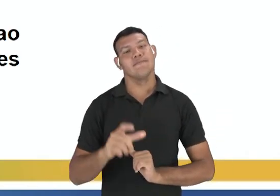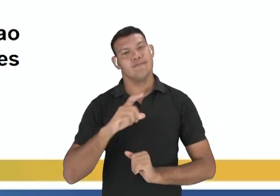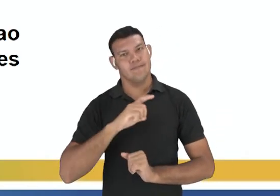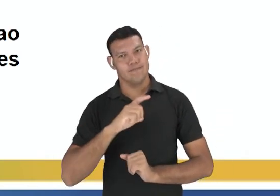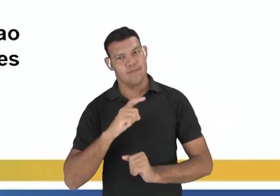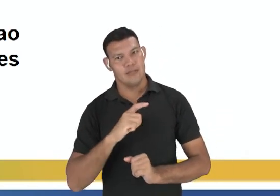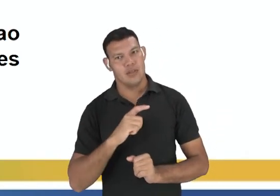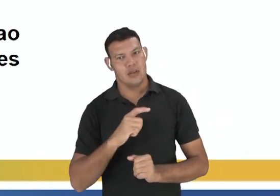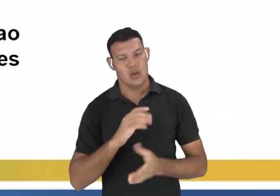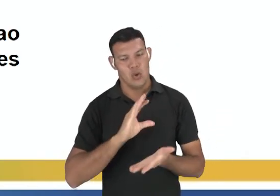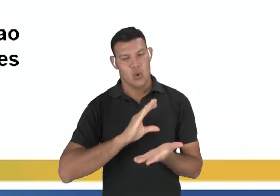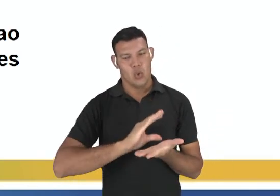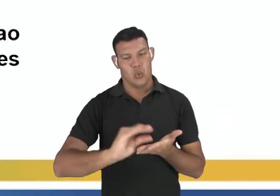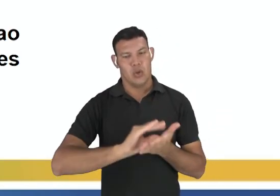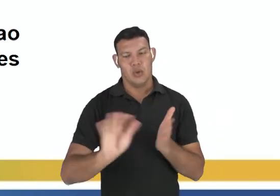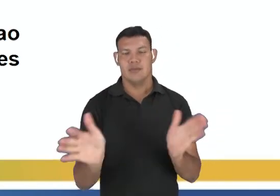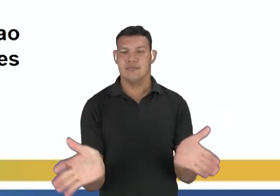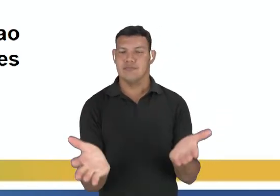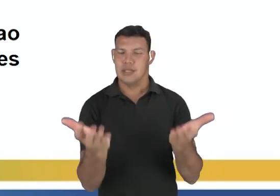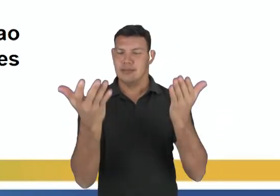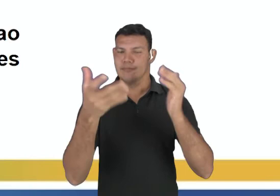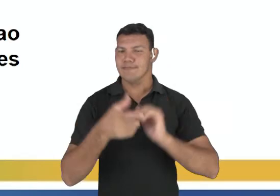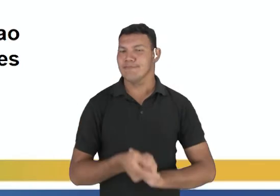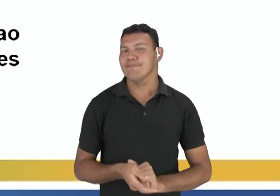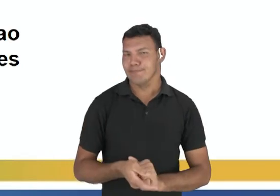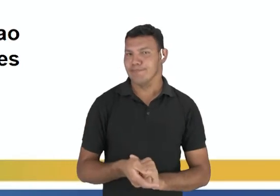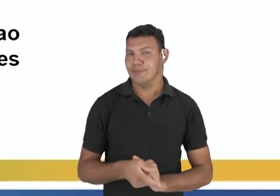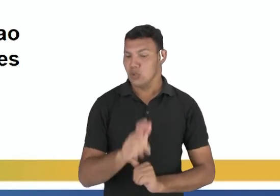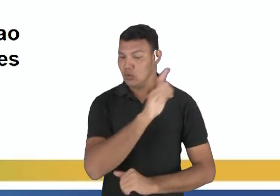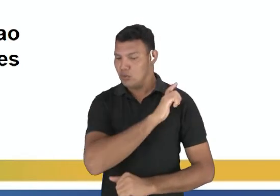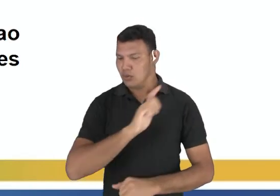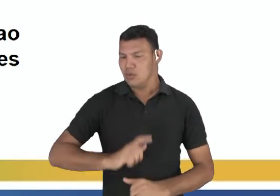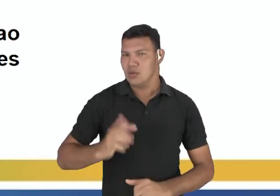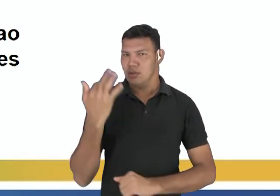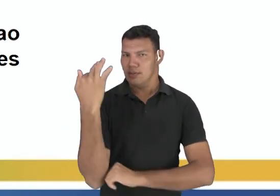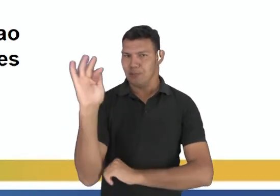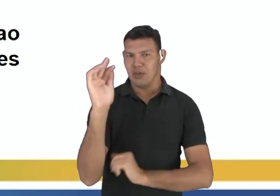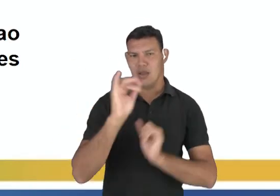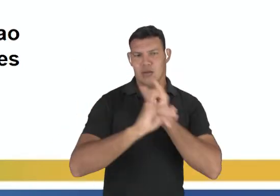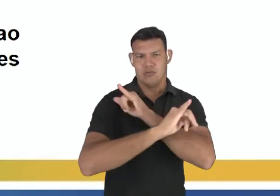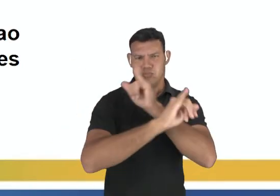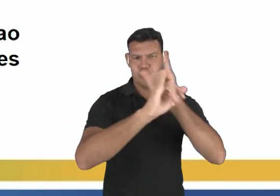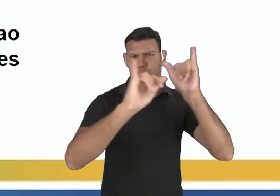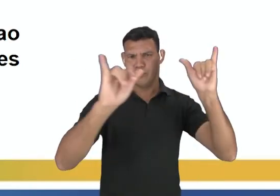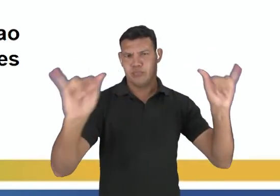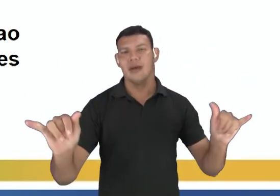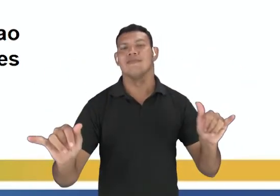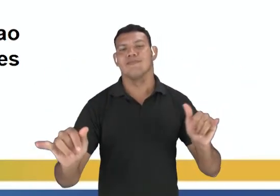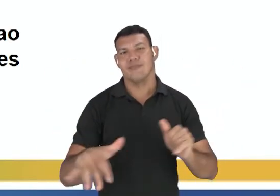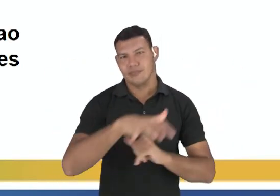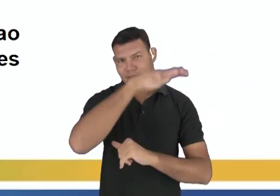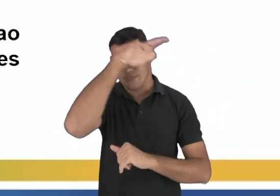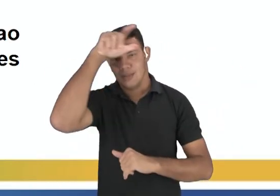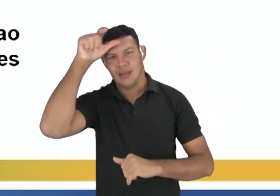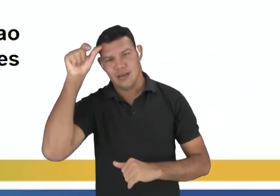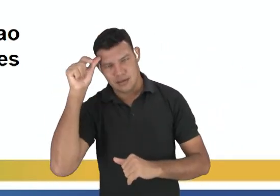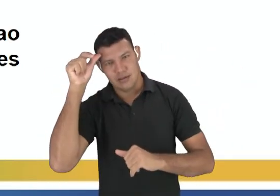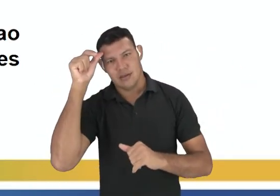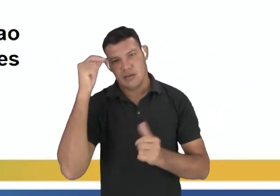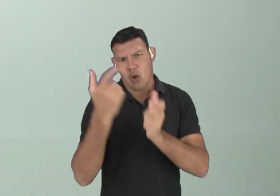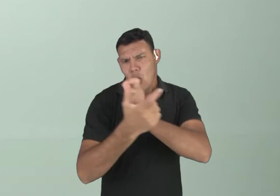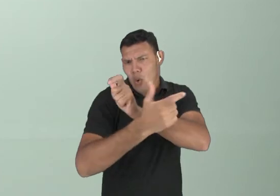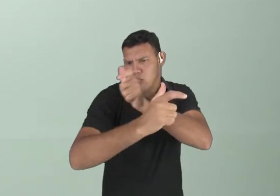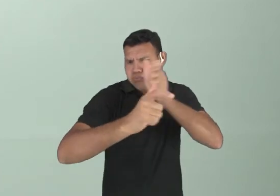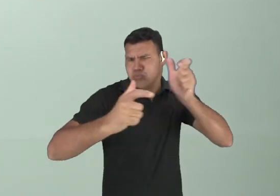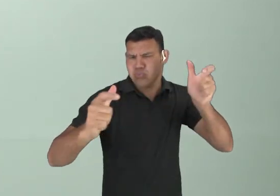criados na Amazônia, com incentivos e grandes propagandas, a Amazônia sendo um grande